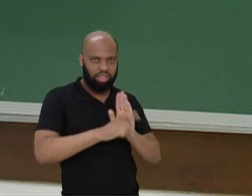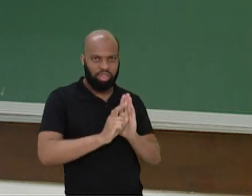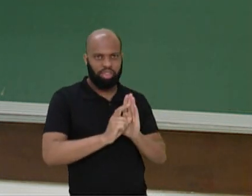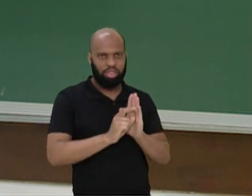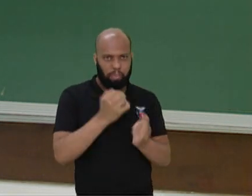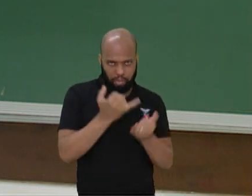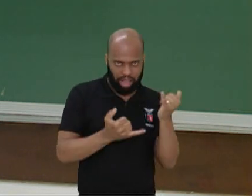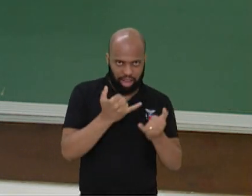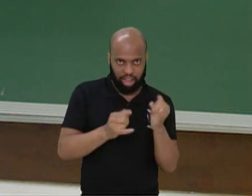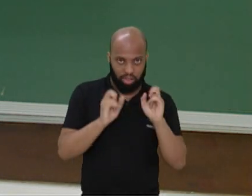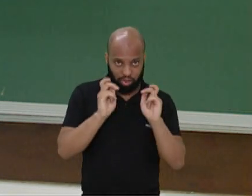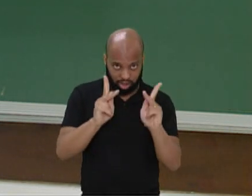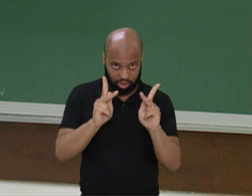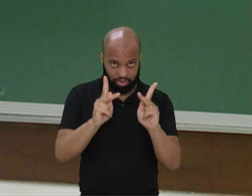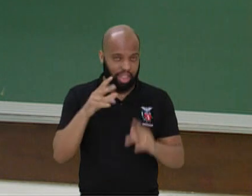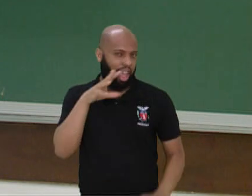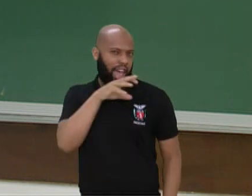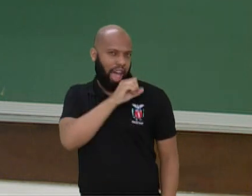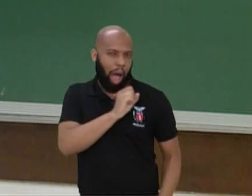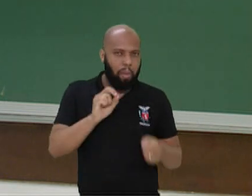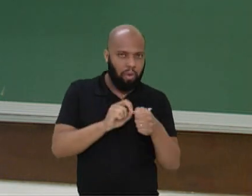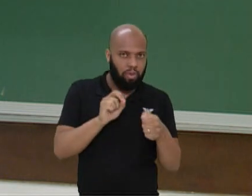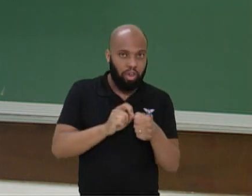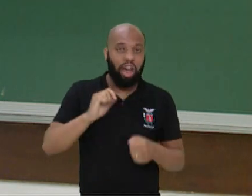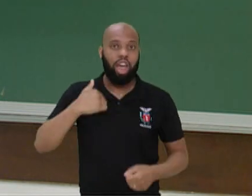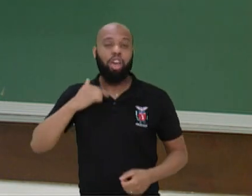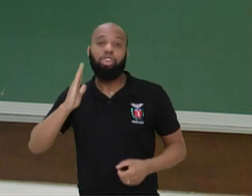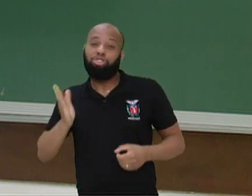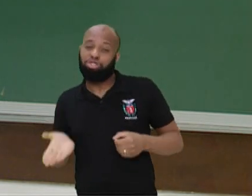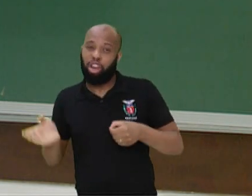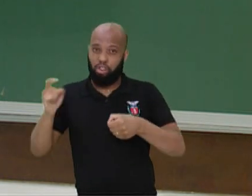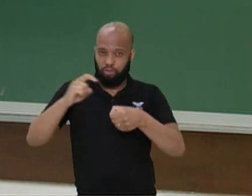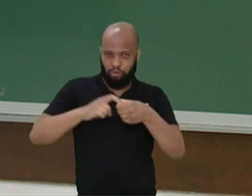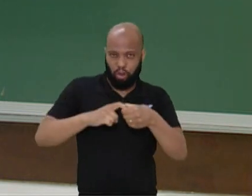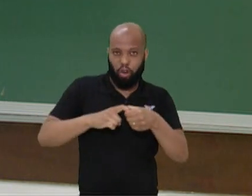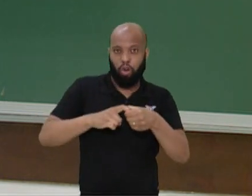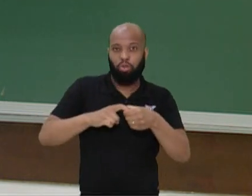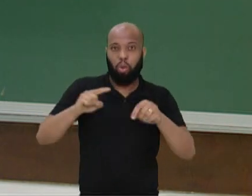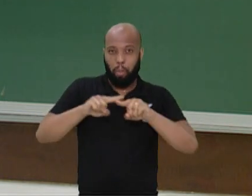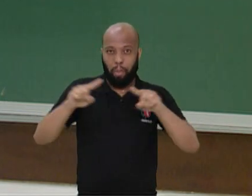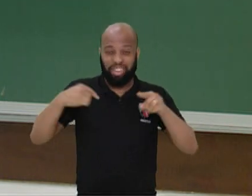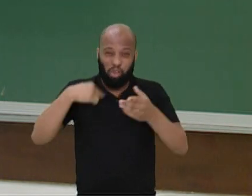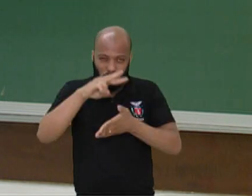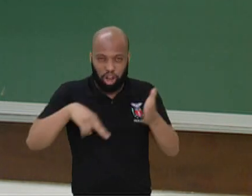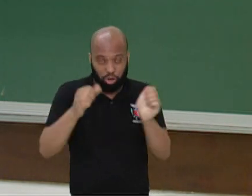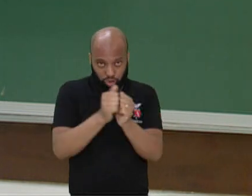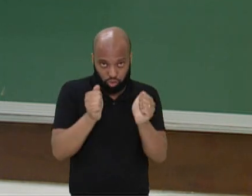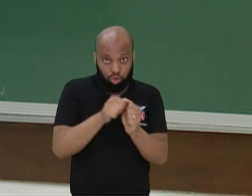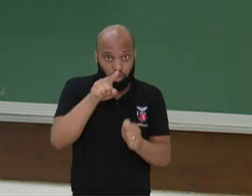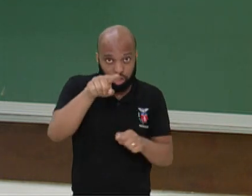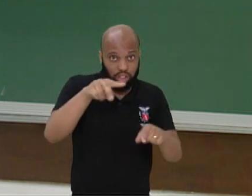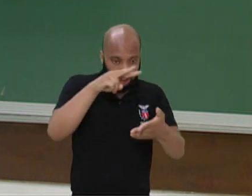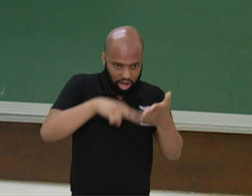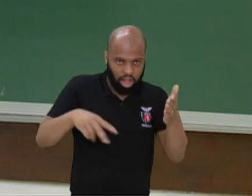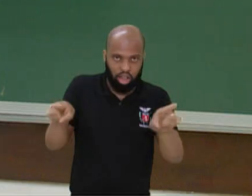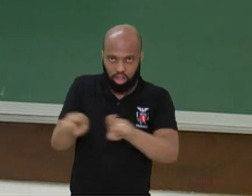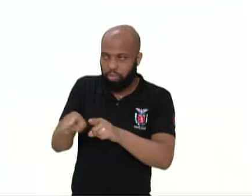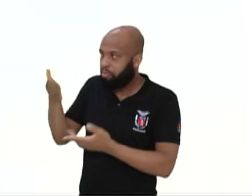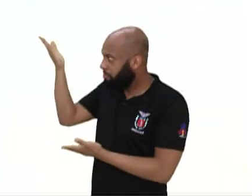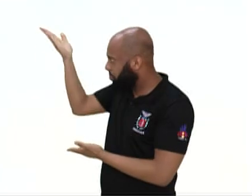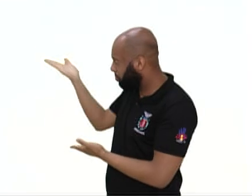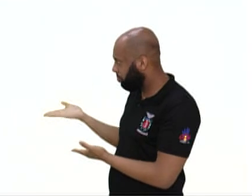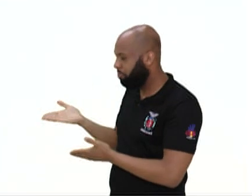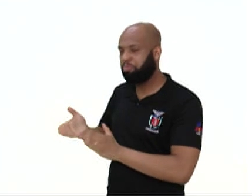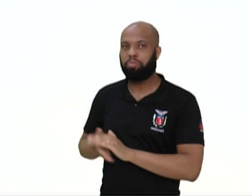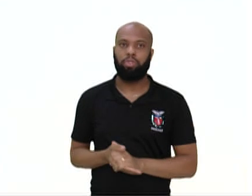bem parecido. Tudo bem? Tá fácil, né? Então, eu vou ler com vocês, mas depois vocês que vão achar os verbos.